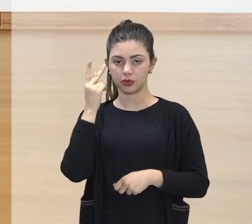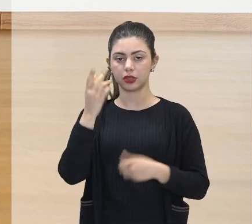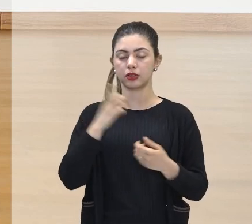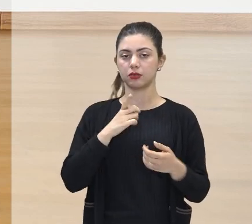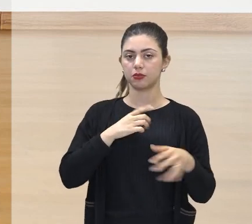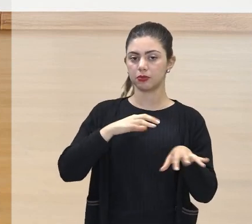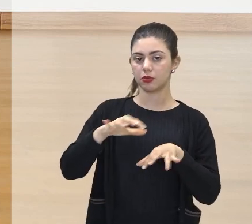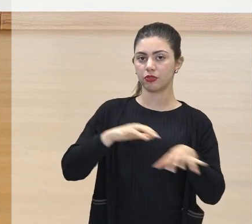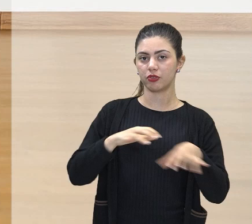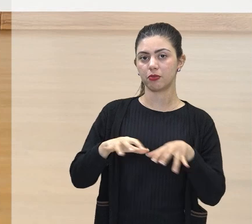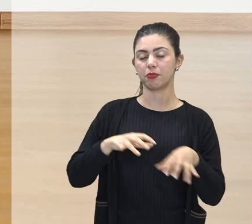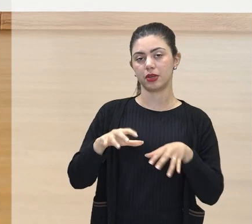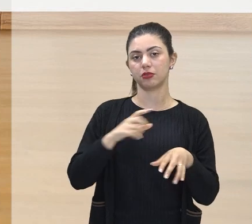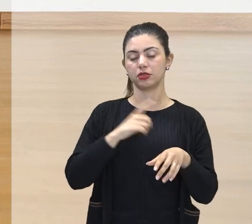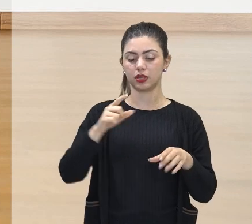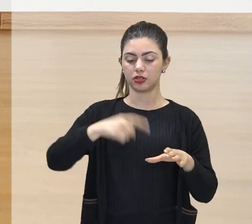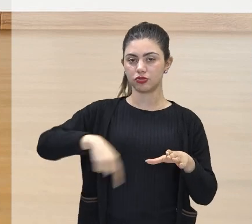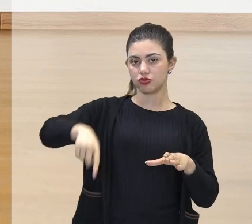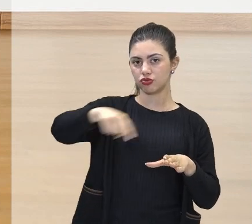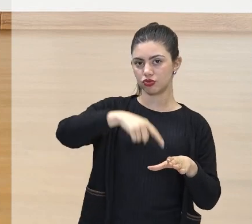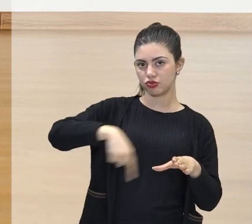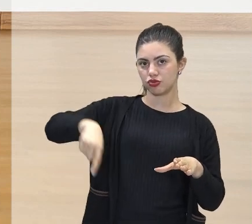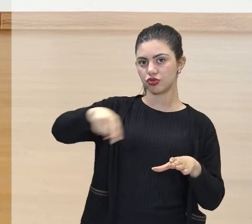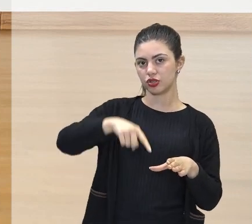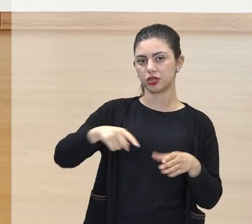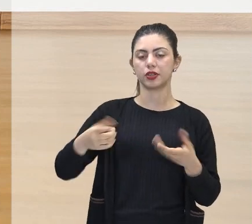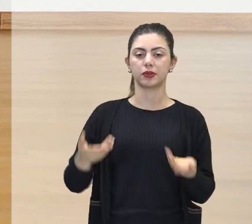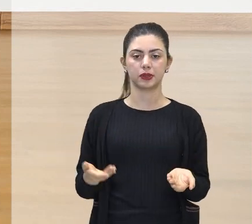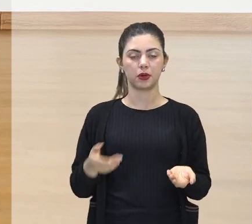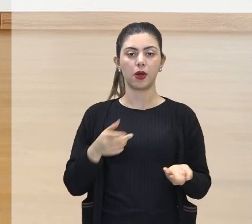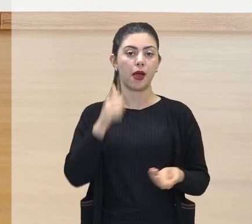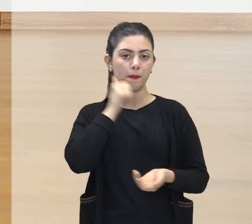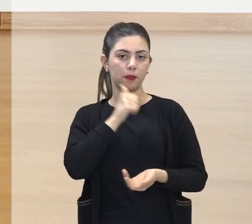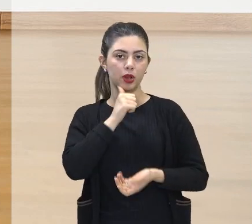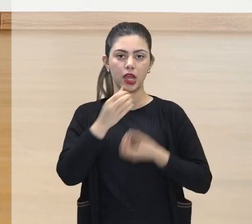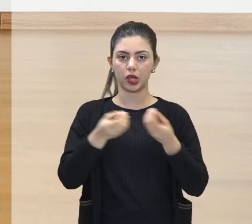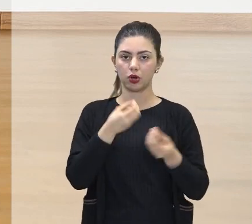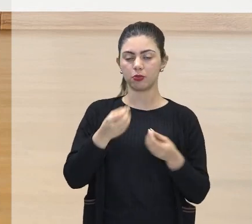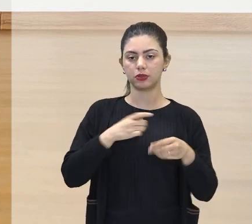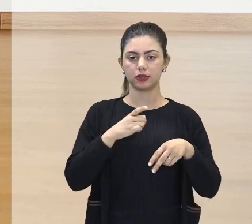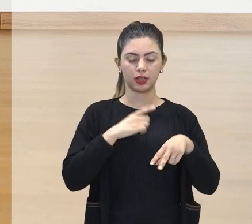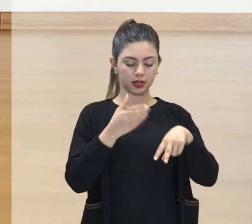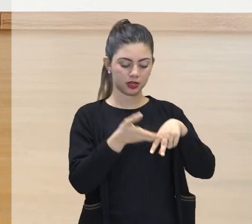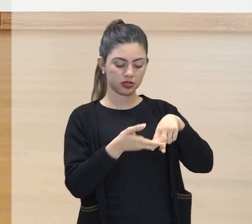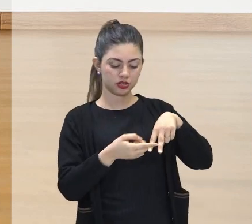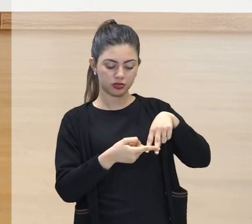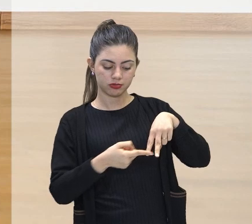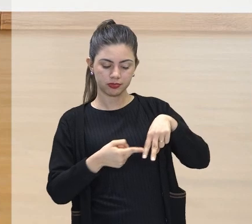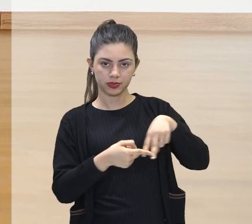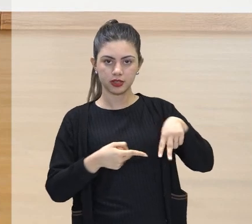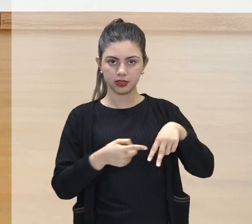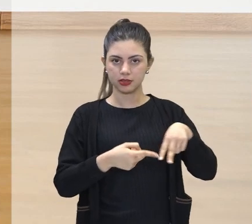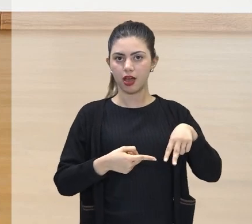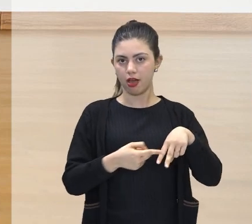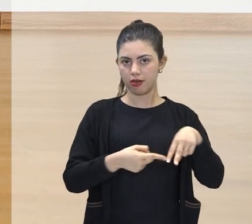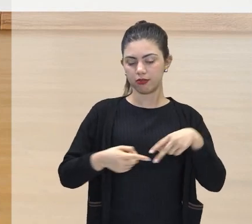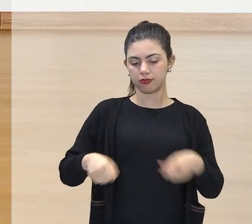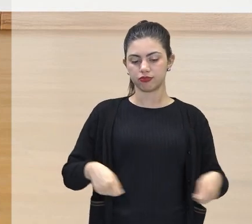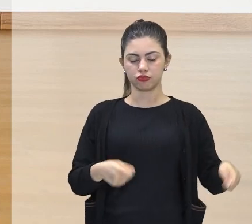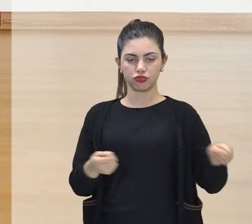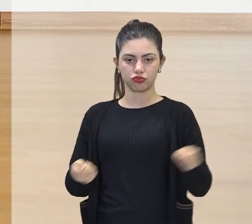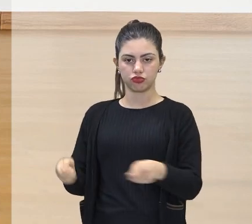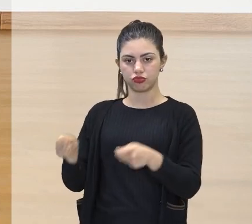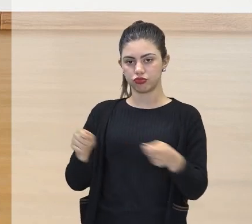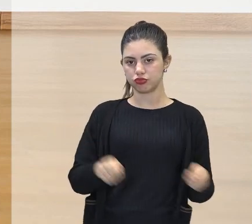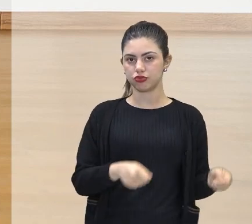movimentos giratórios. Então, as dançarinas com aquelas saias rodadas, né, compridas, e elas têm